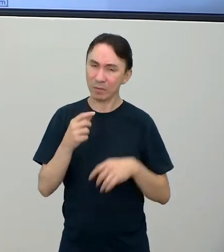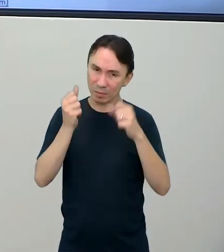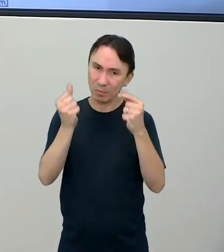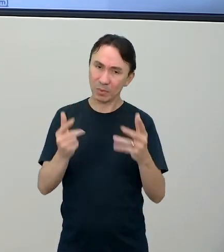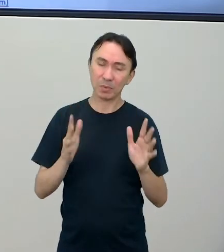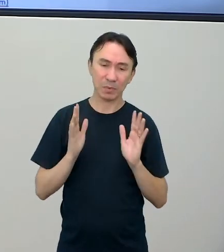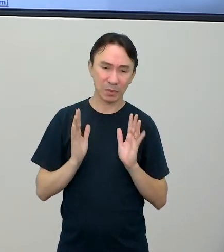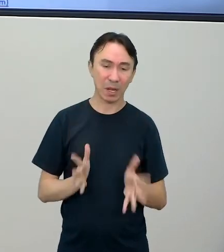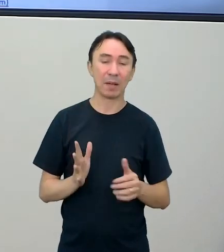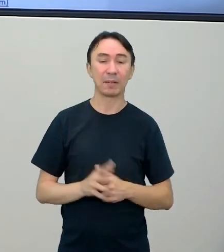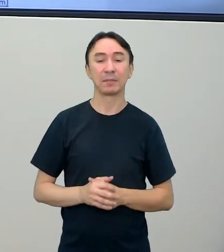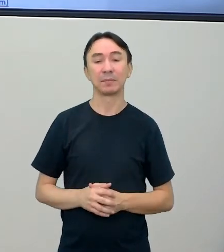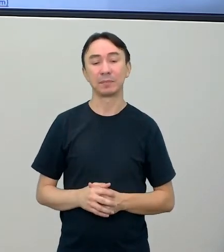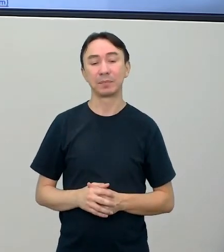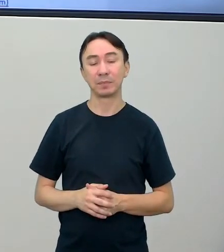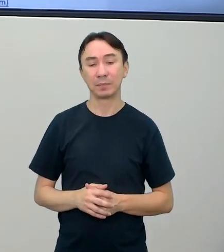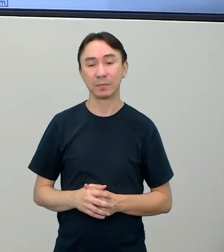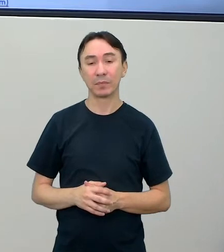passadas. Bom,